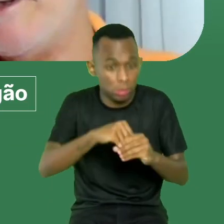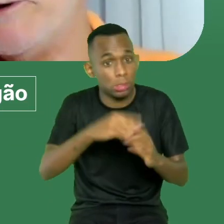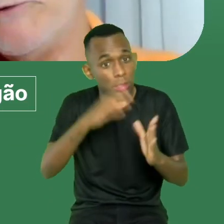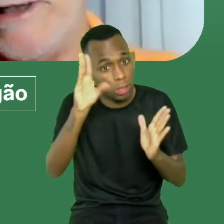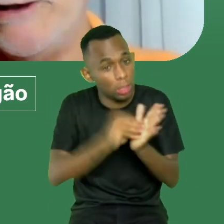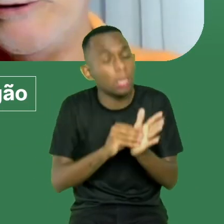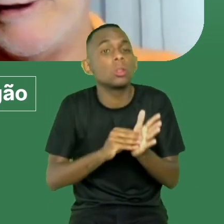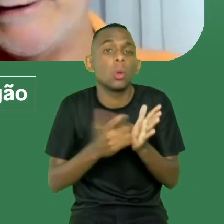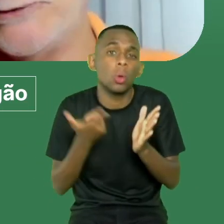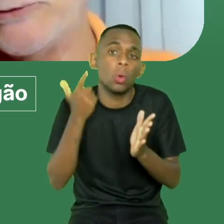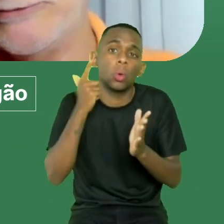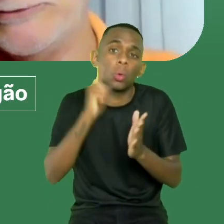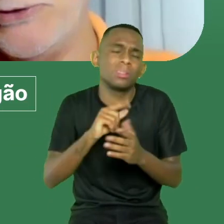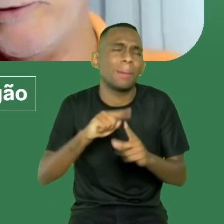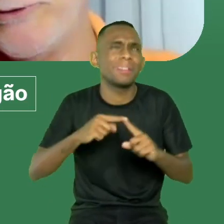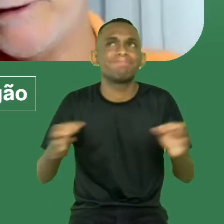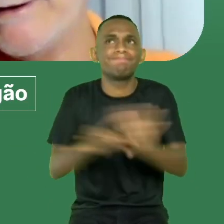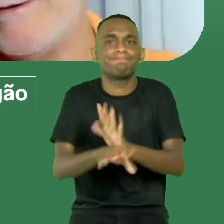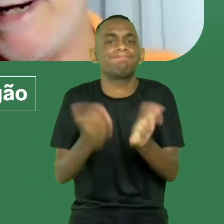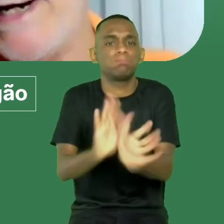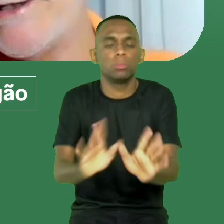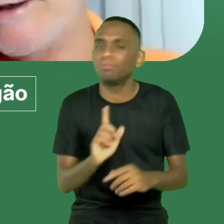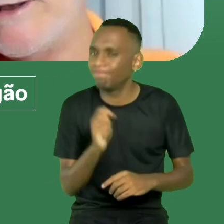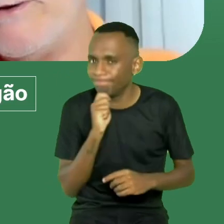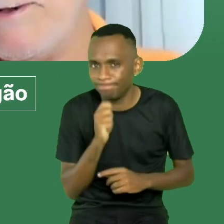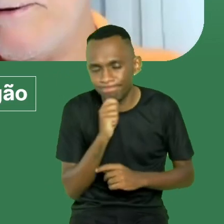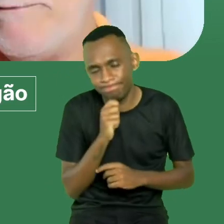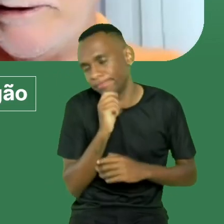não terminando ele, não fazendo um livro com essa